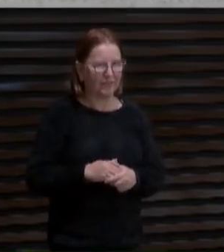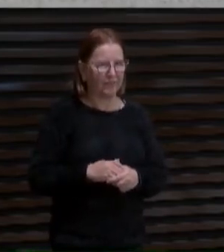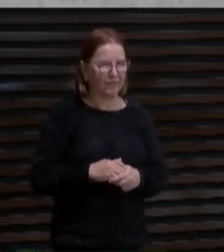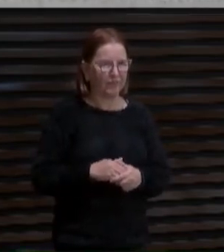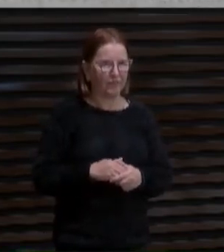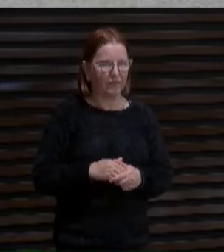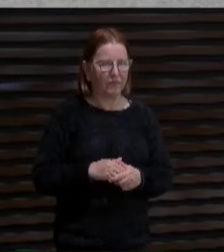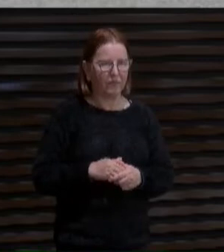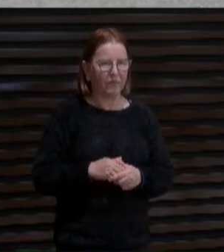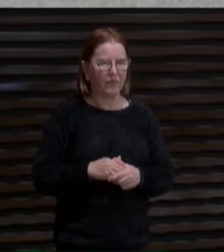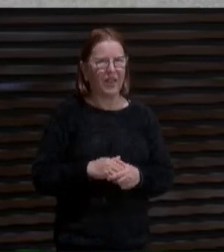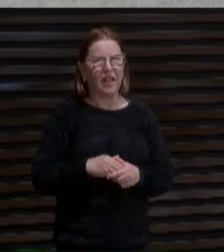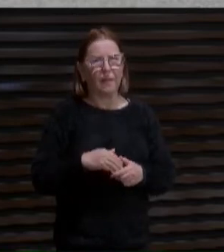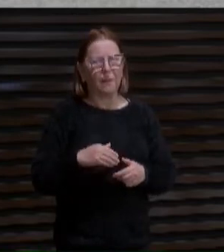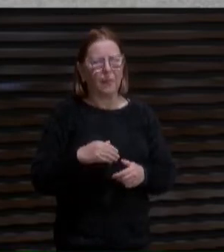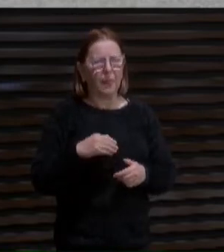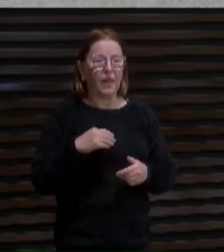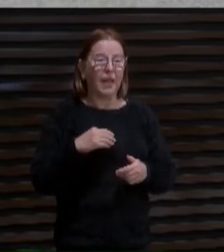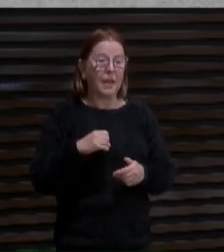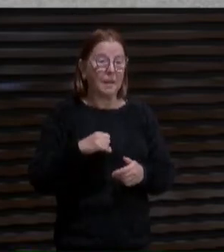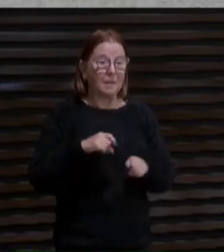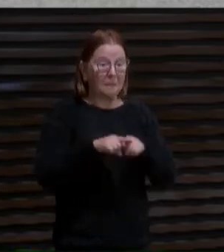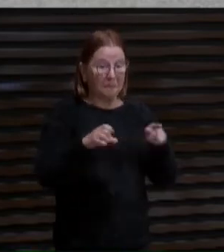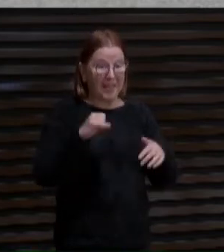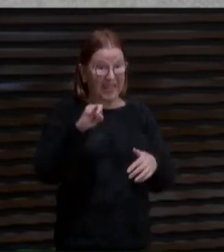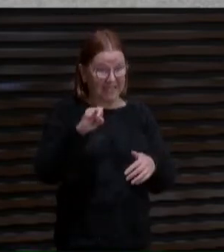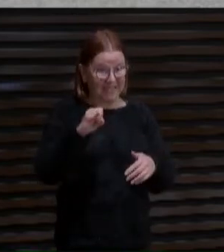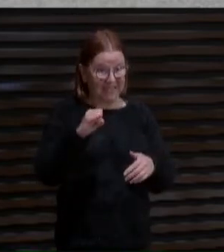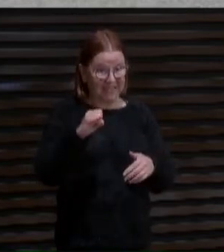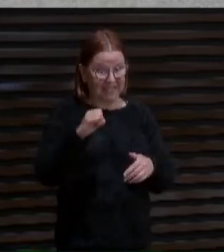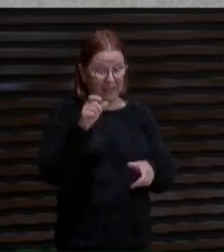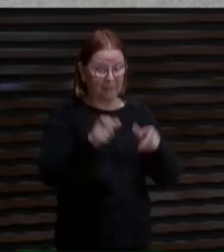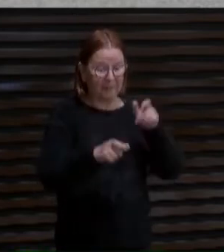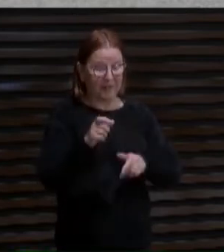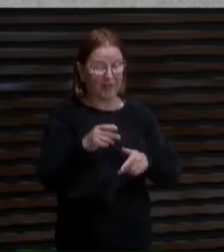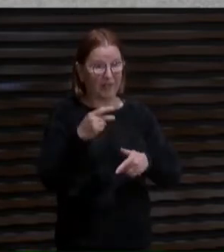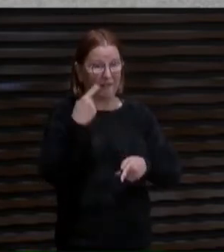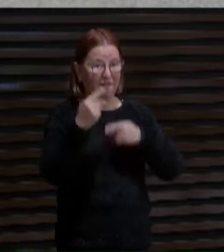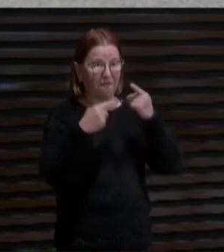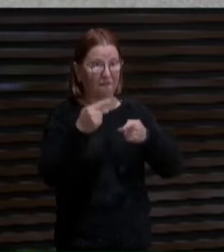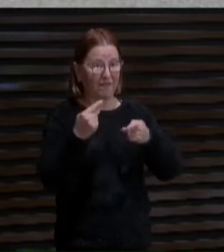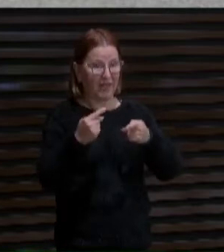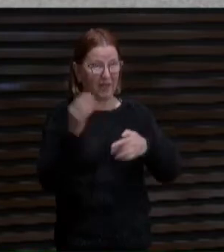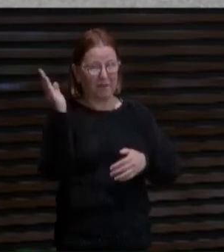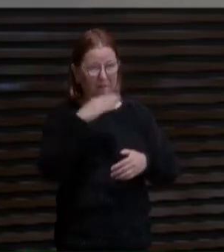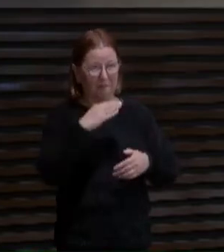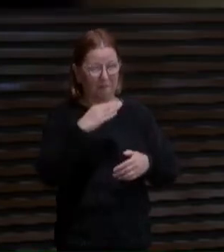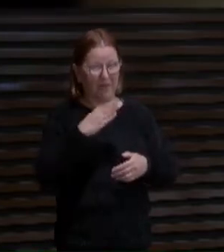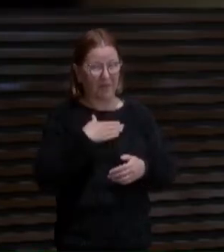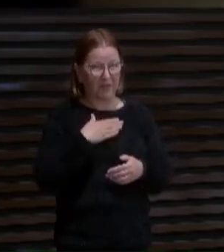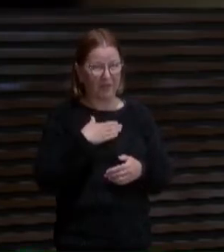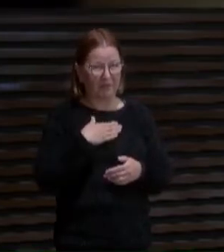Tão falando mal de mim e aí aí eu fico me remoendo aí eu fico aquela bruxa também